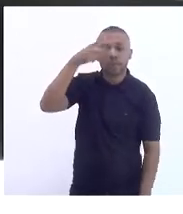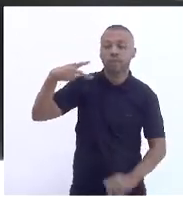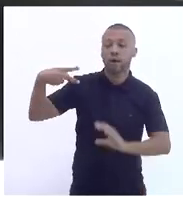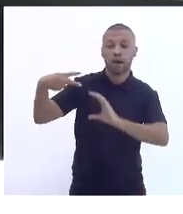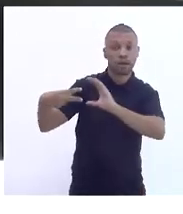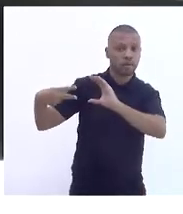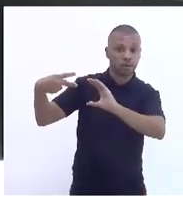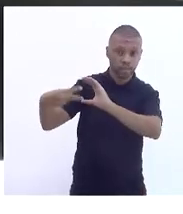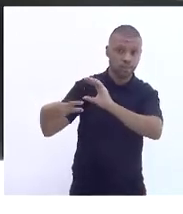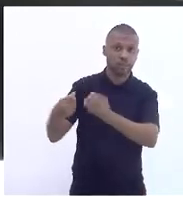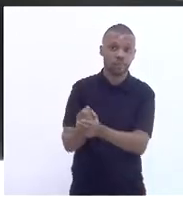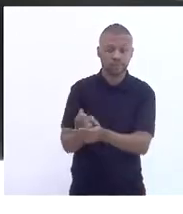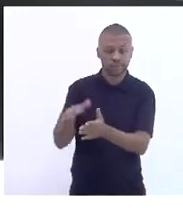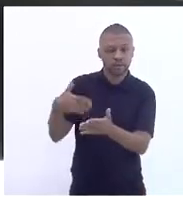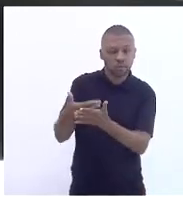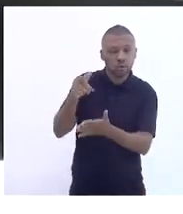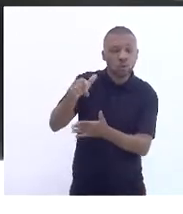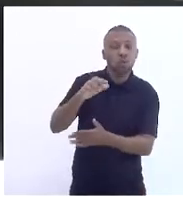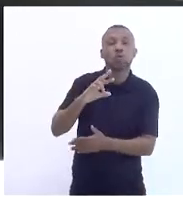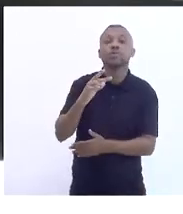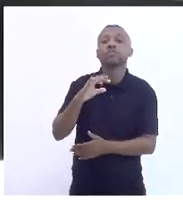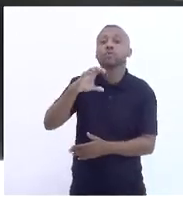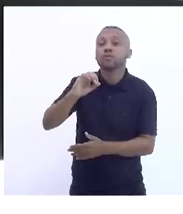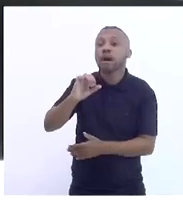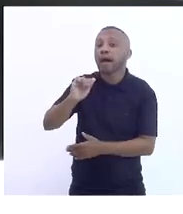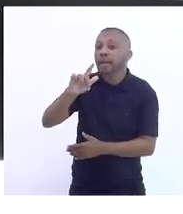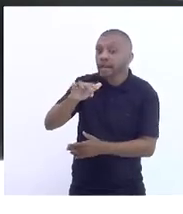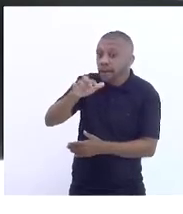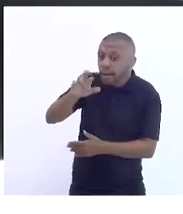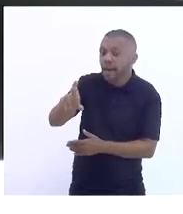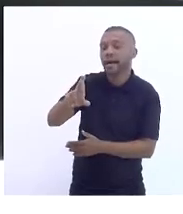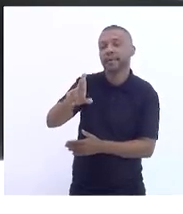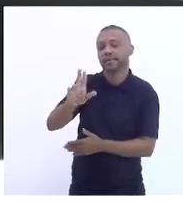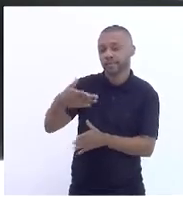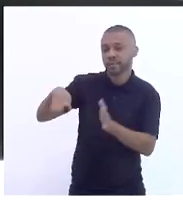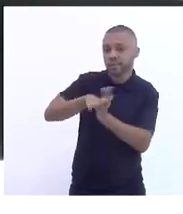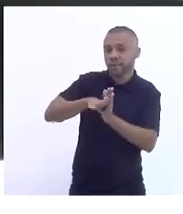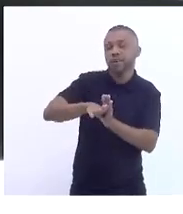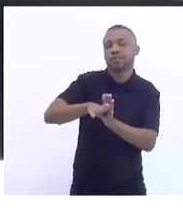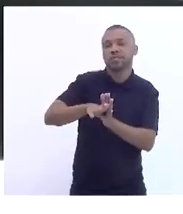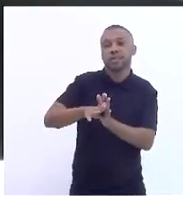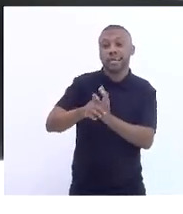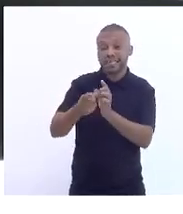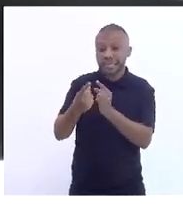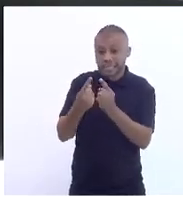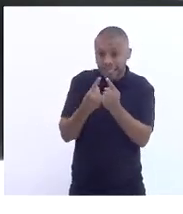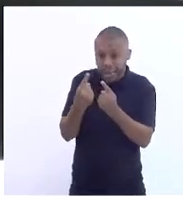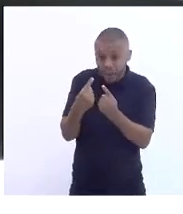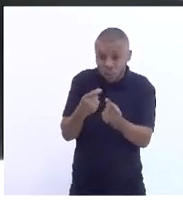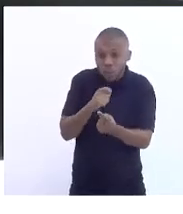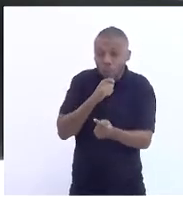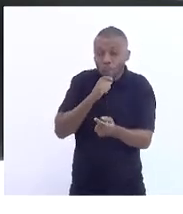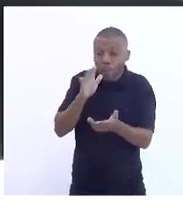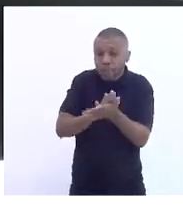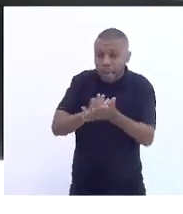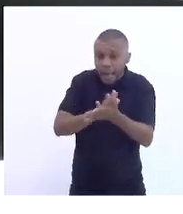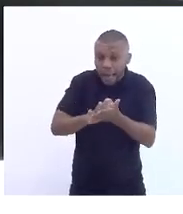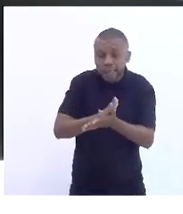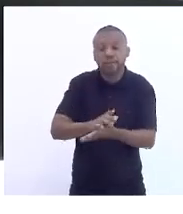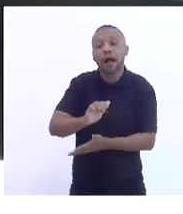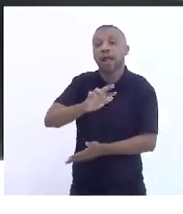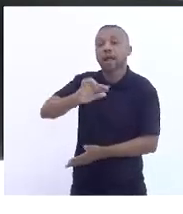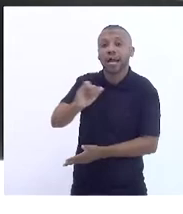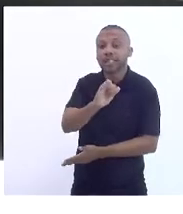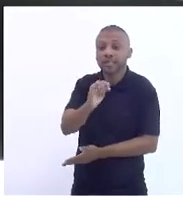daqui a a carta chegou sem dialogar com alerj porque aqui eu não vi diálogo sobre as cidades